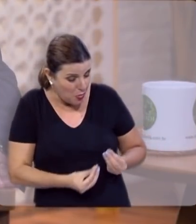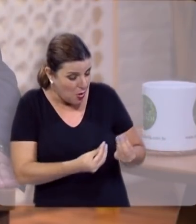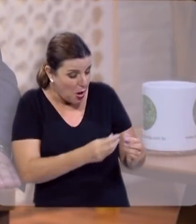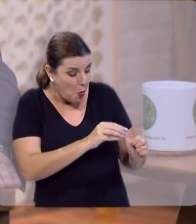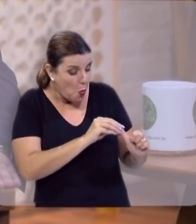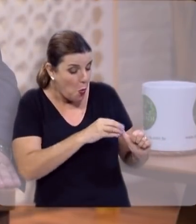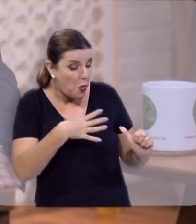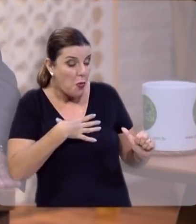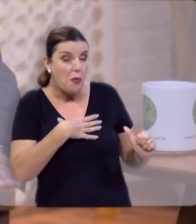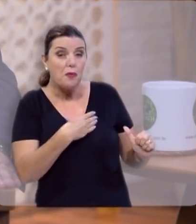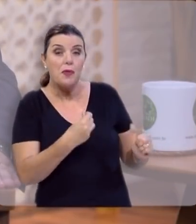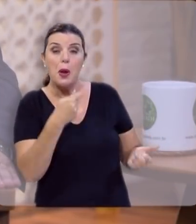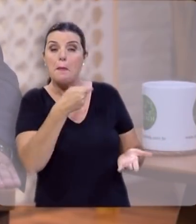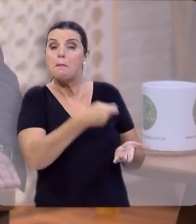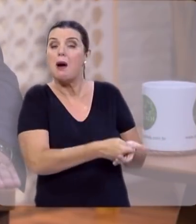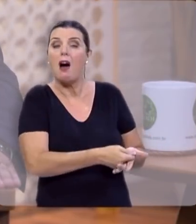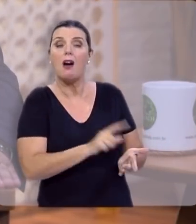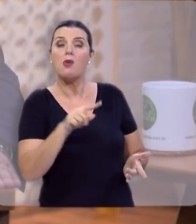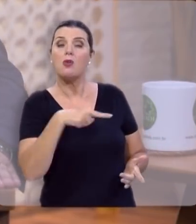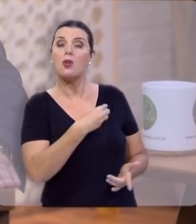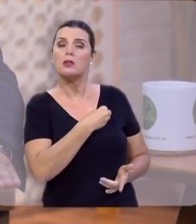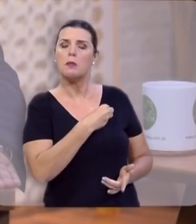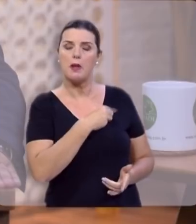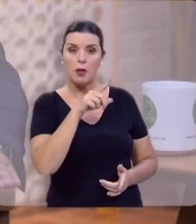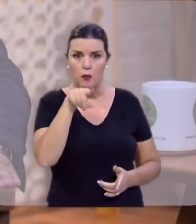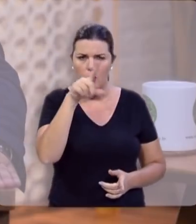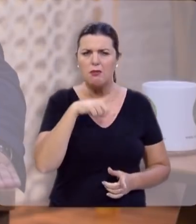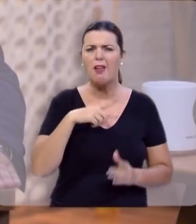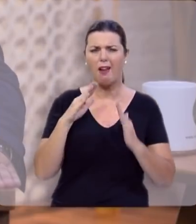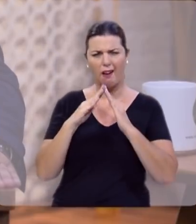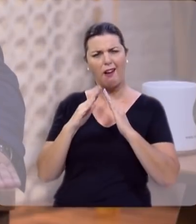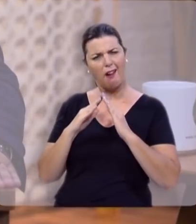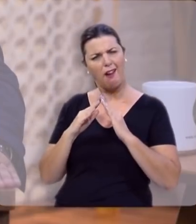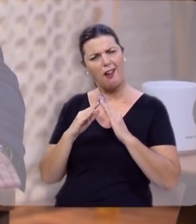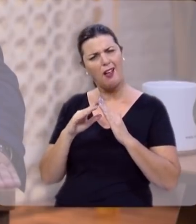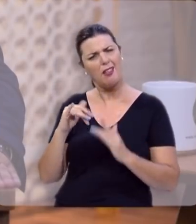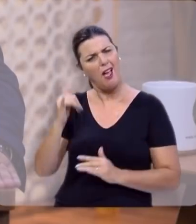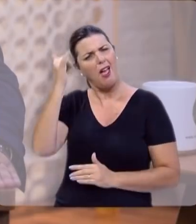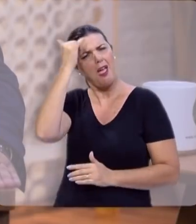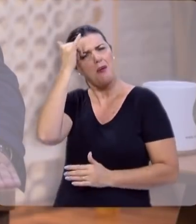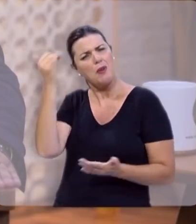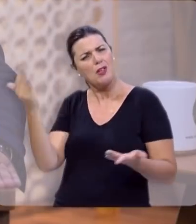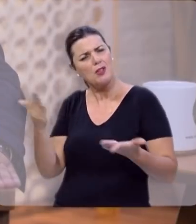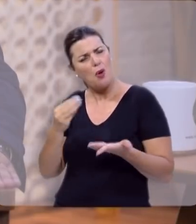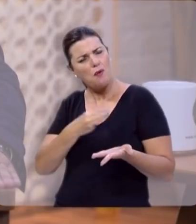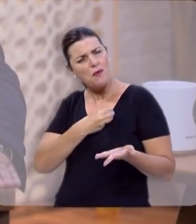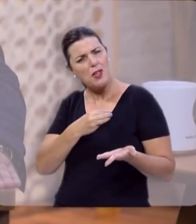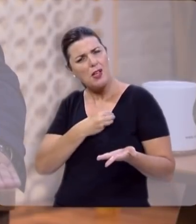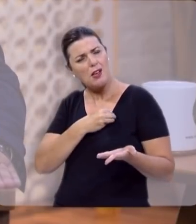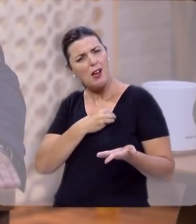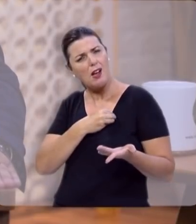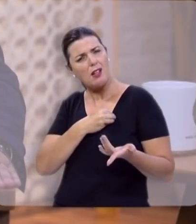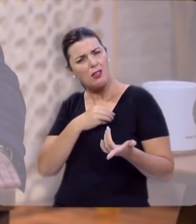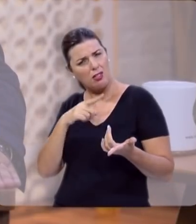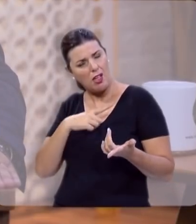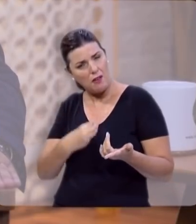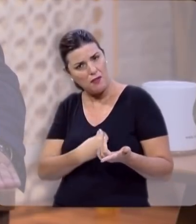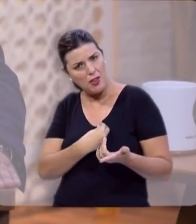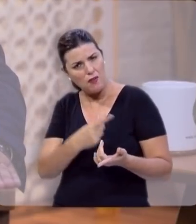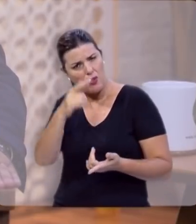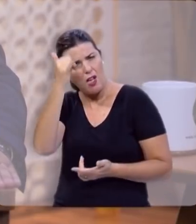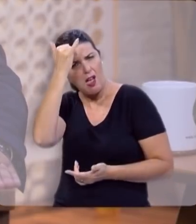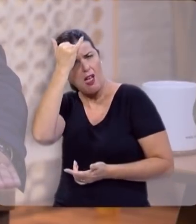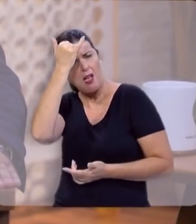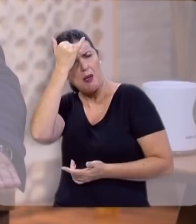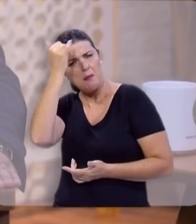e pagar os nossos pecados. E você que está na sua casa, se arrepende hoje da vida de pecado que tem levado, se